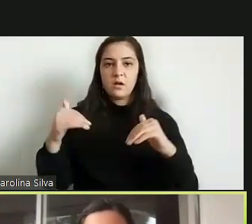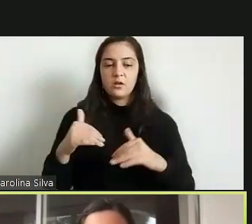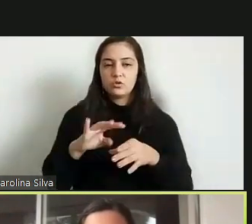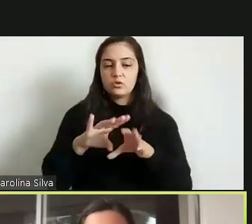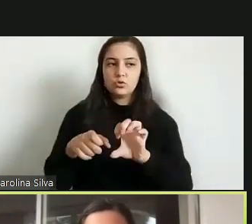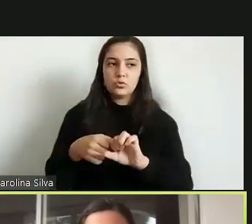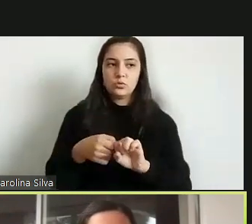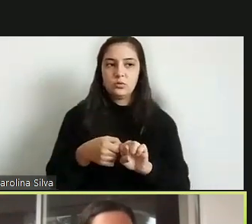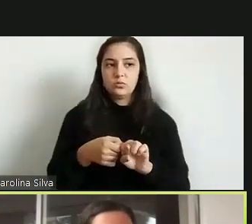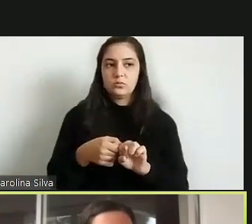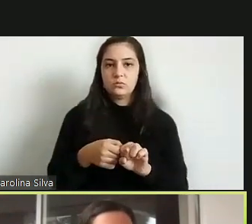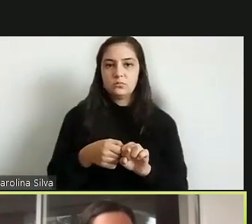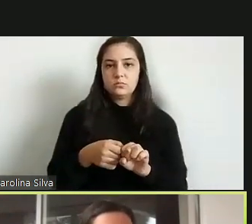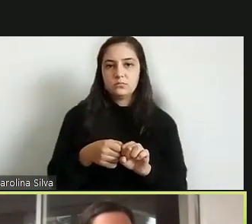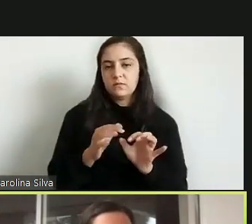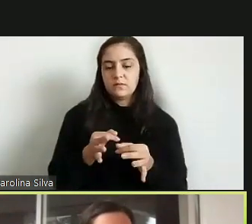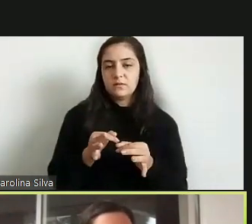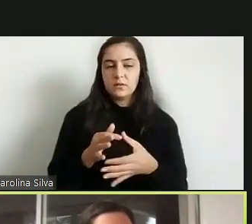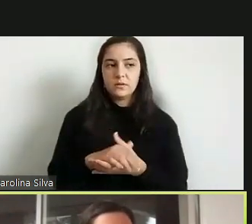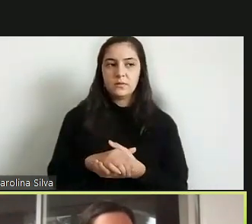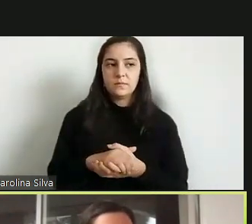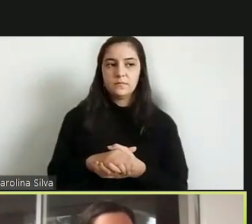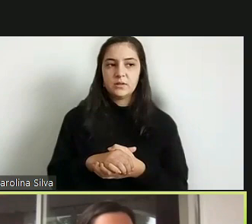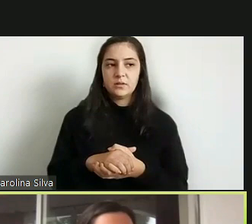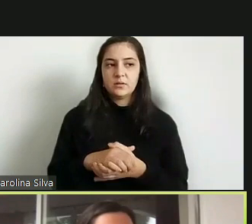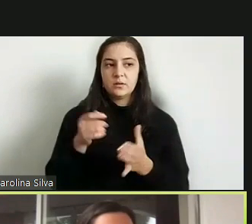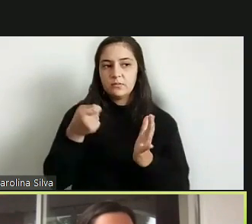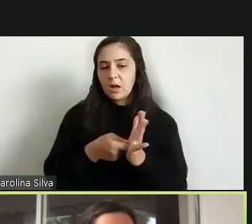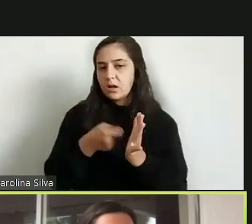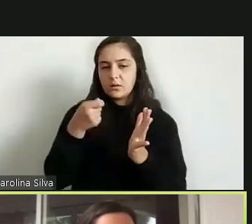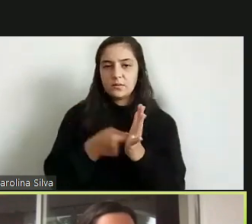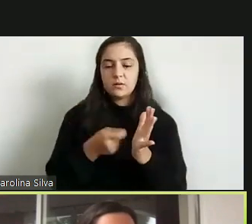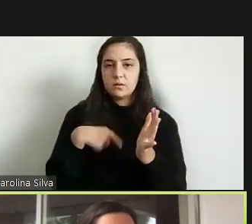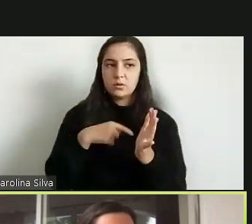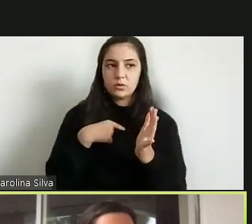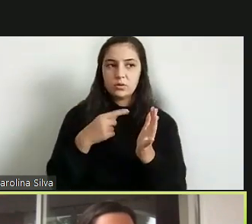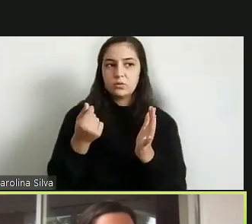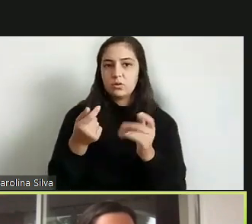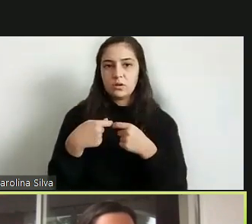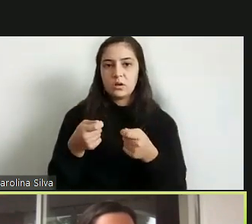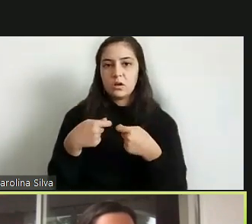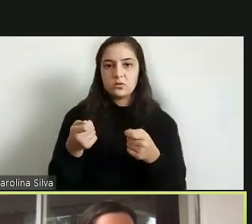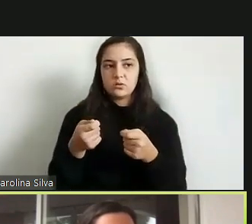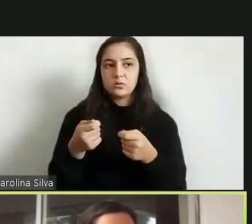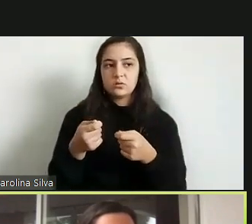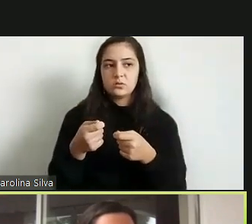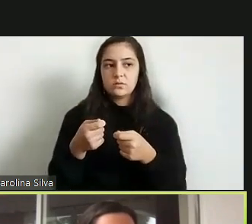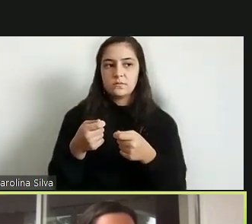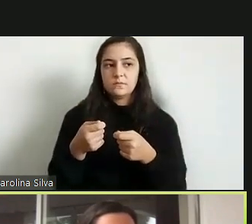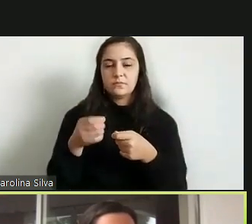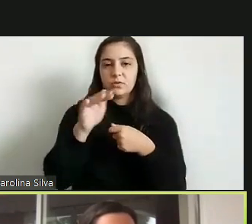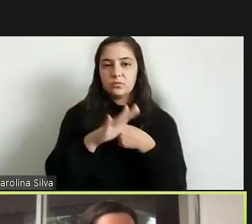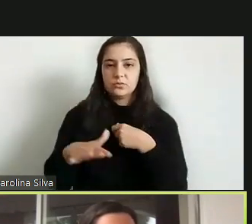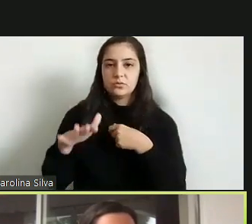destruído. Eles pagam, está bem que paguem, mas o dinheiro gasta-se. E o terreno fica, mas